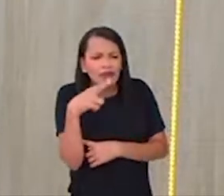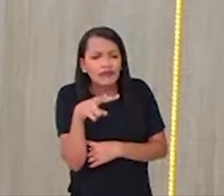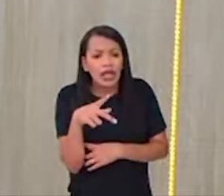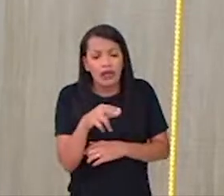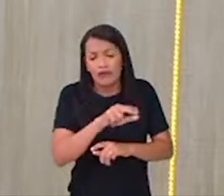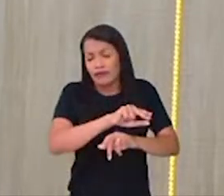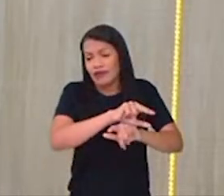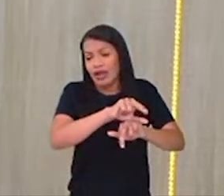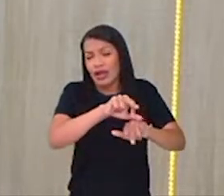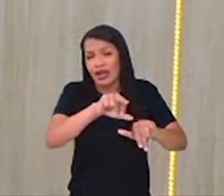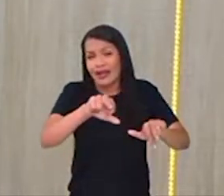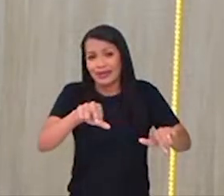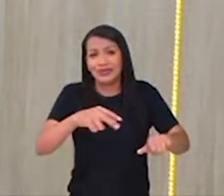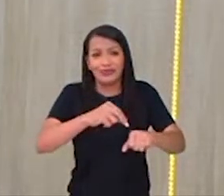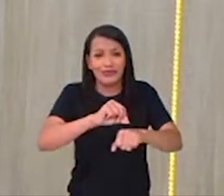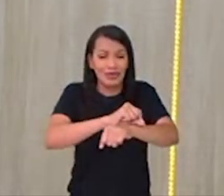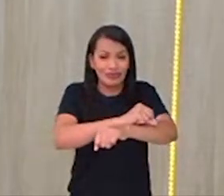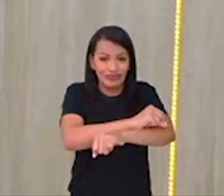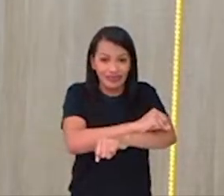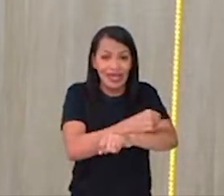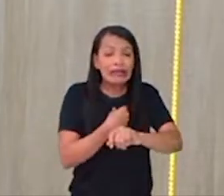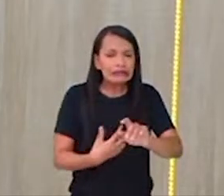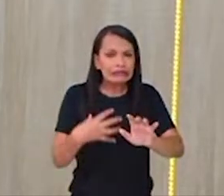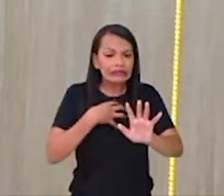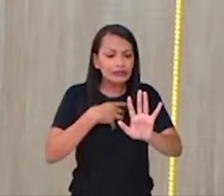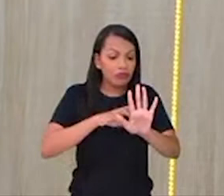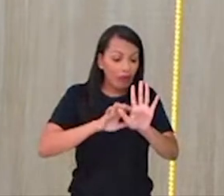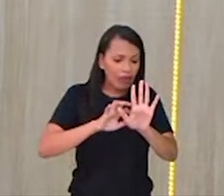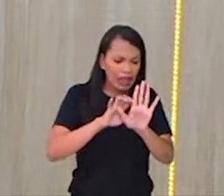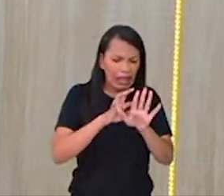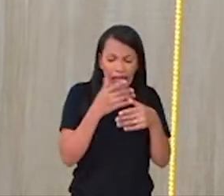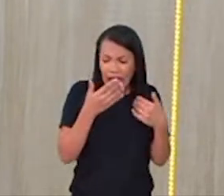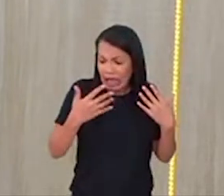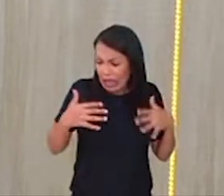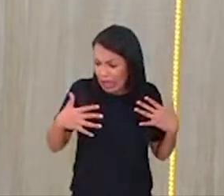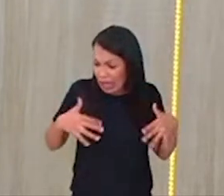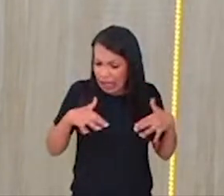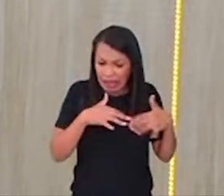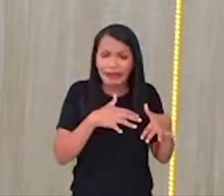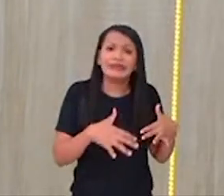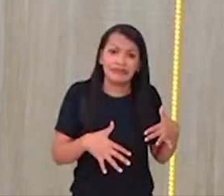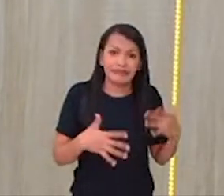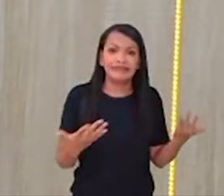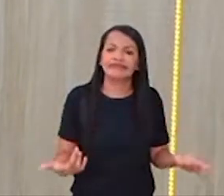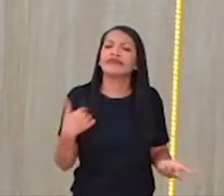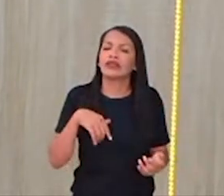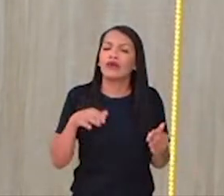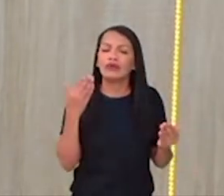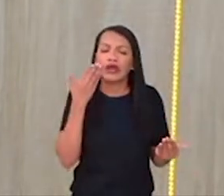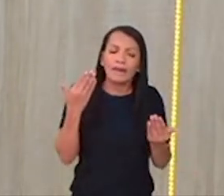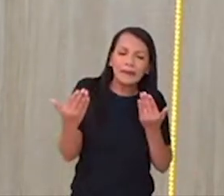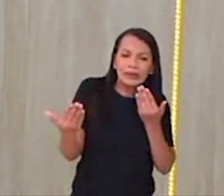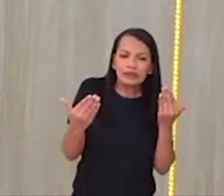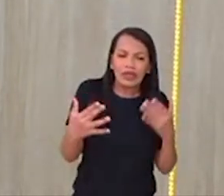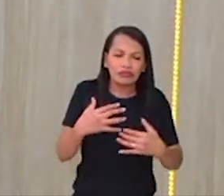uso metafórico da linguagem. Que aí, no fim das contas, é isso que a gente tenta fazer quando a gente se comunica, né? Aproximar sentidos, aproximar